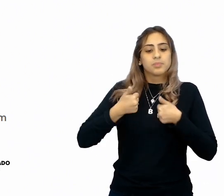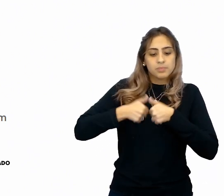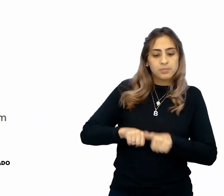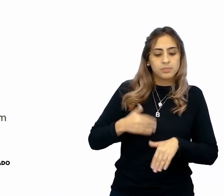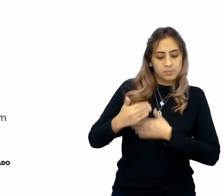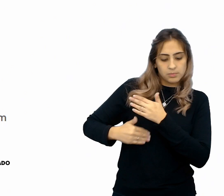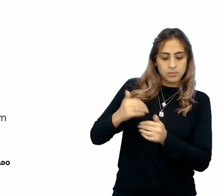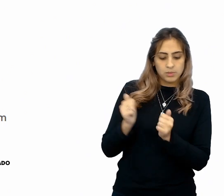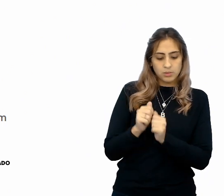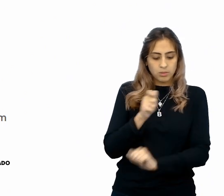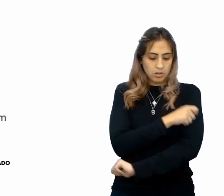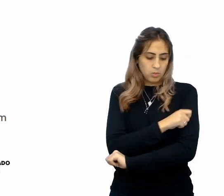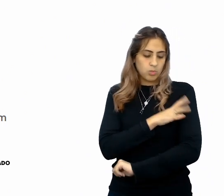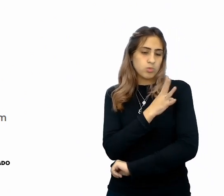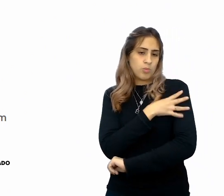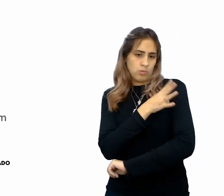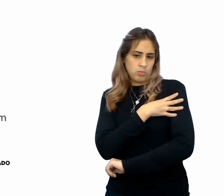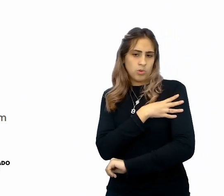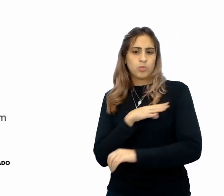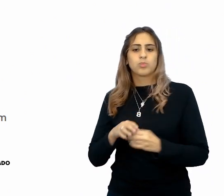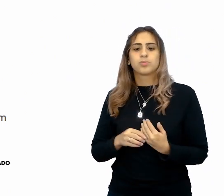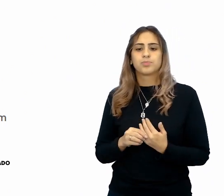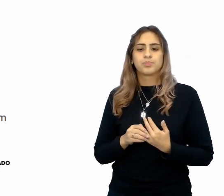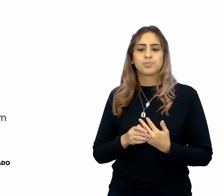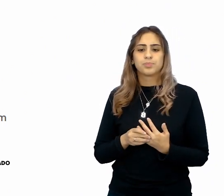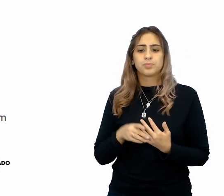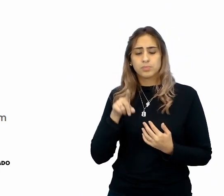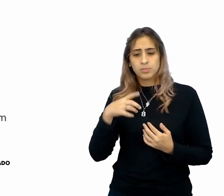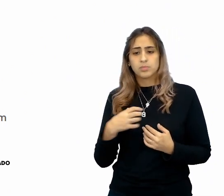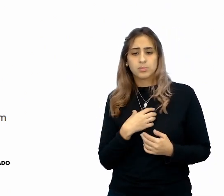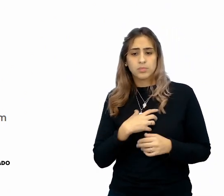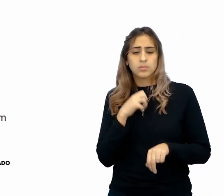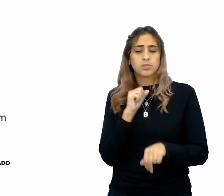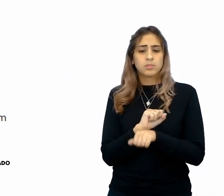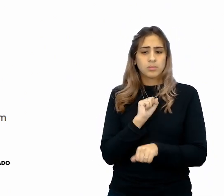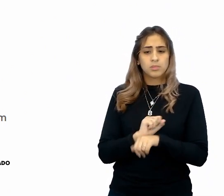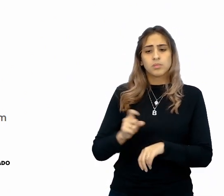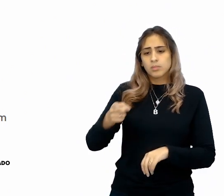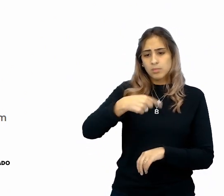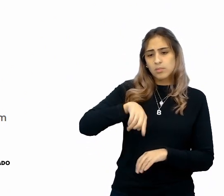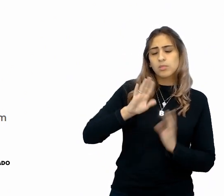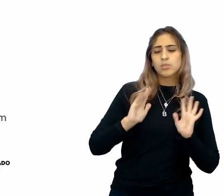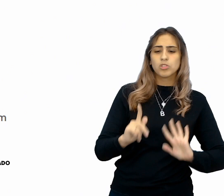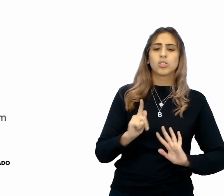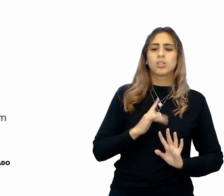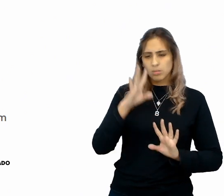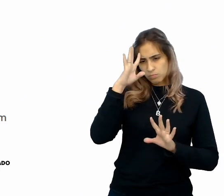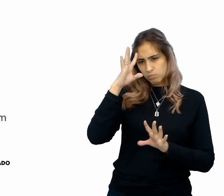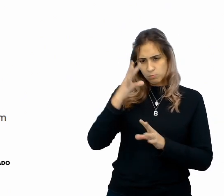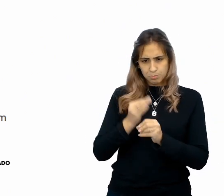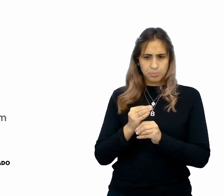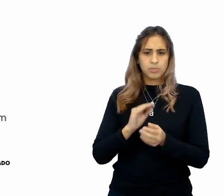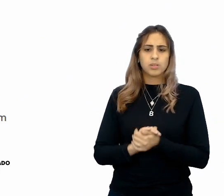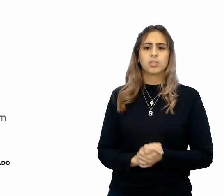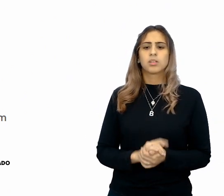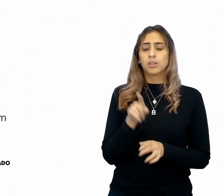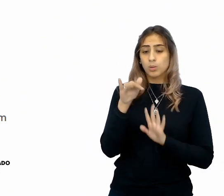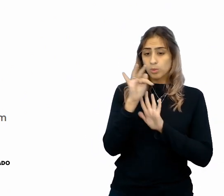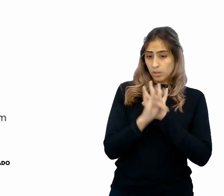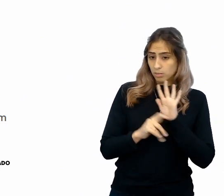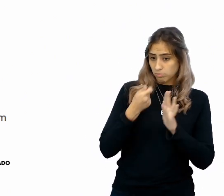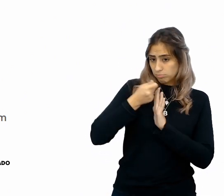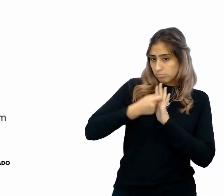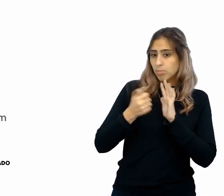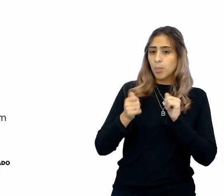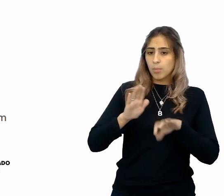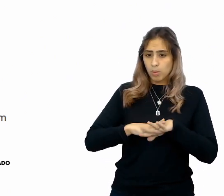com estudantes do quarto ano. A essa altura, espera-se que eles já tenham compreendido que um texto escrito